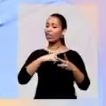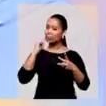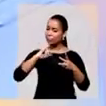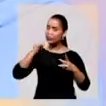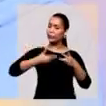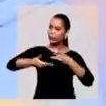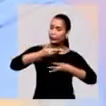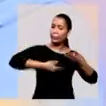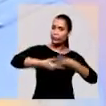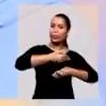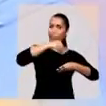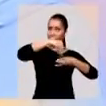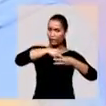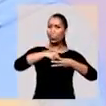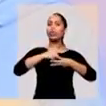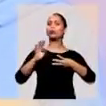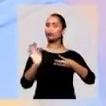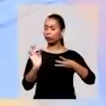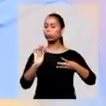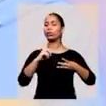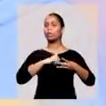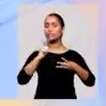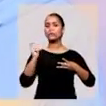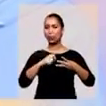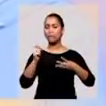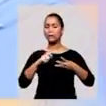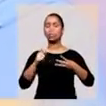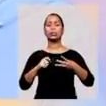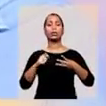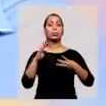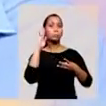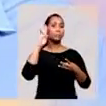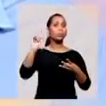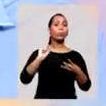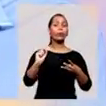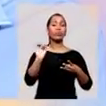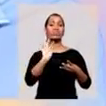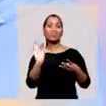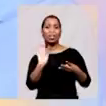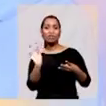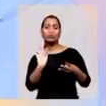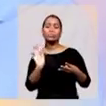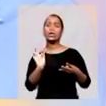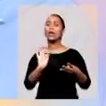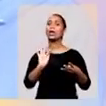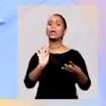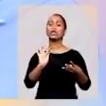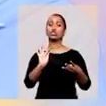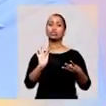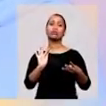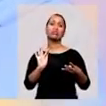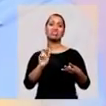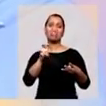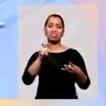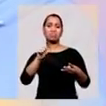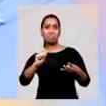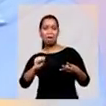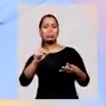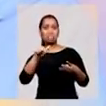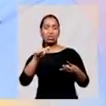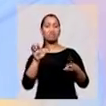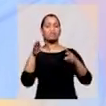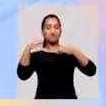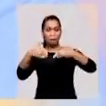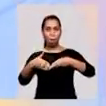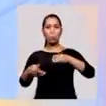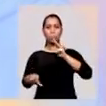grandes divulgações de vagas dentro das faculdades. Isso, em várias faculdades, inclusive em faculdades em serviços 5S, que são